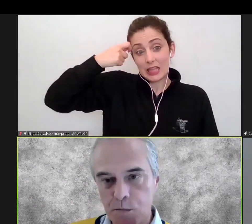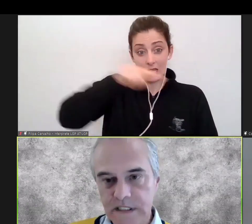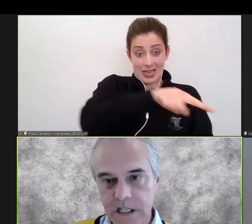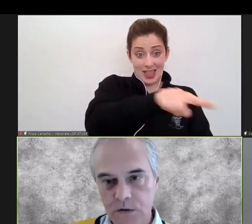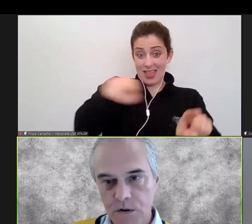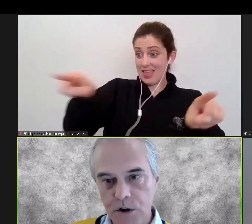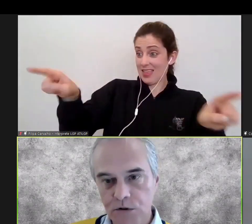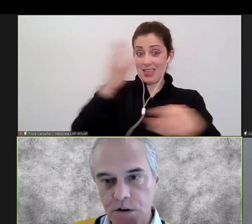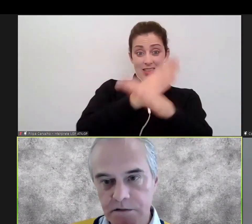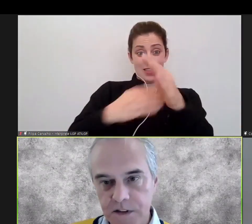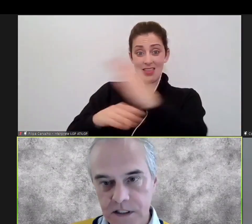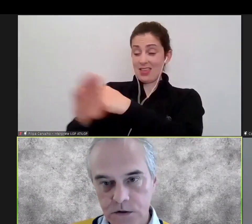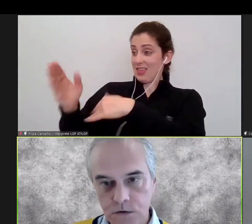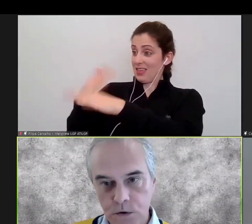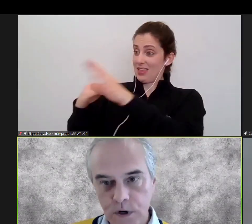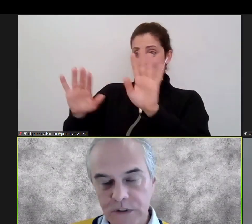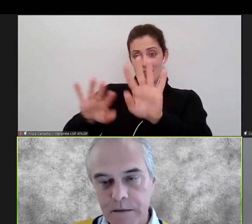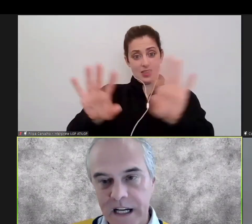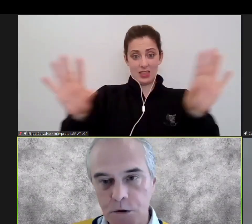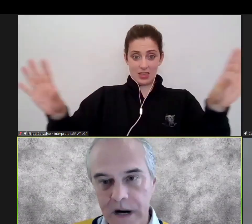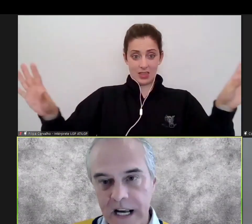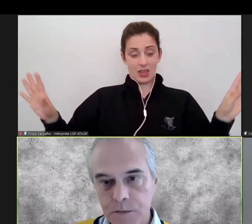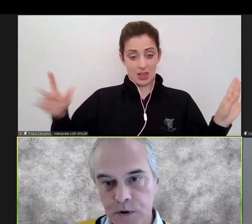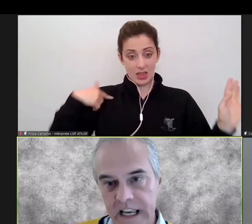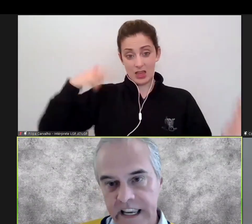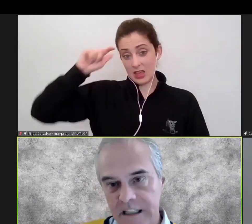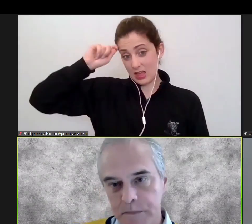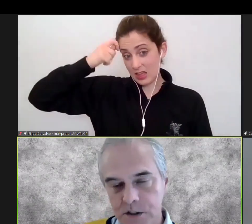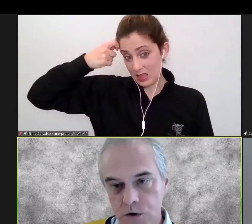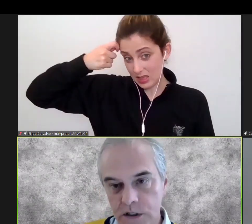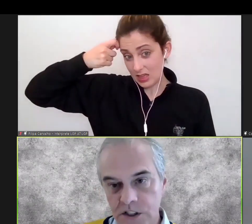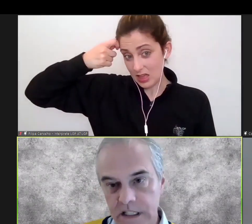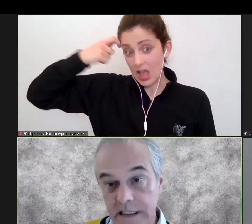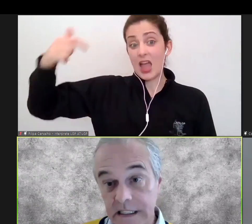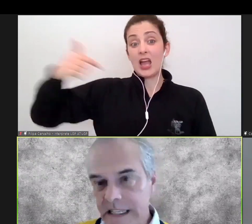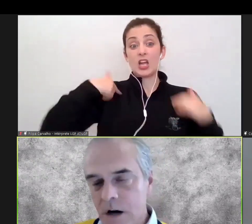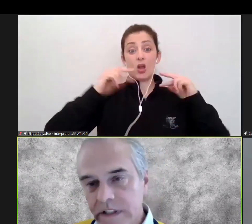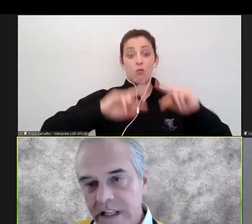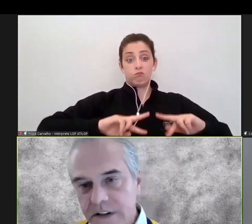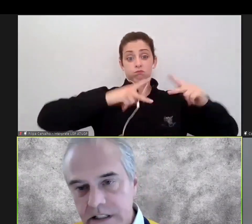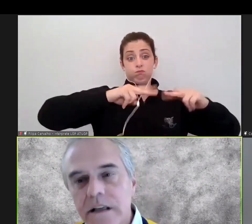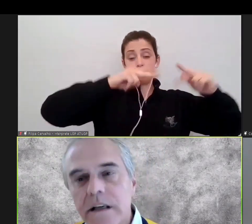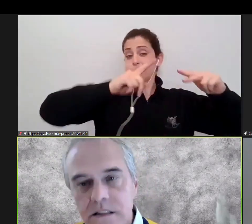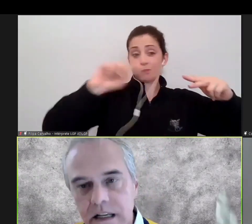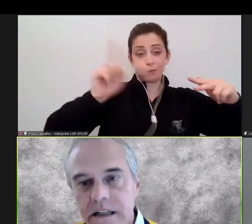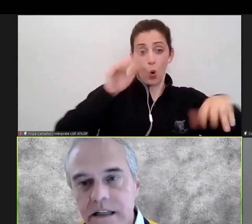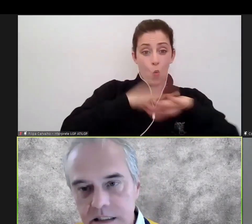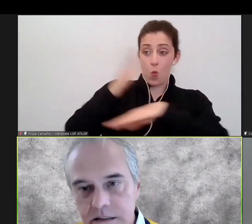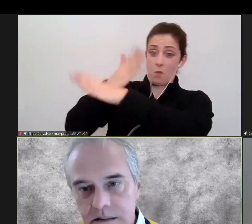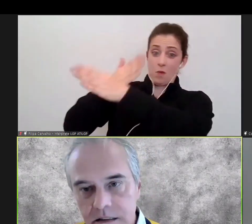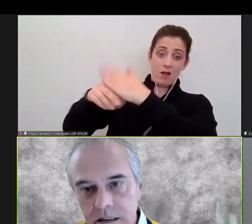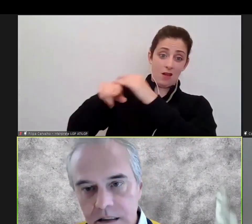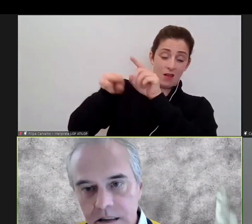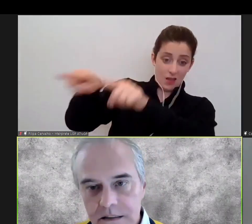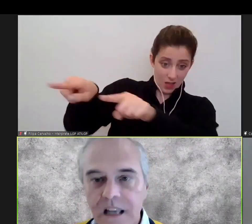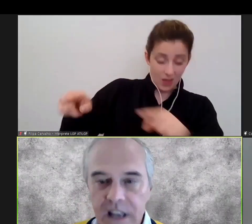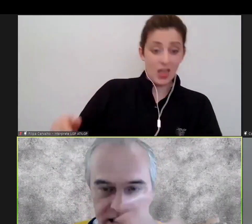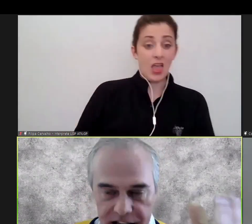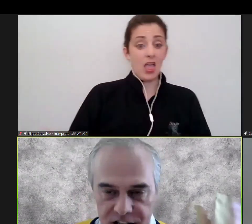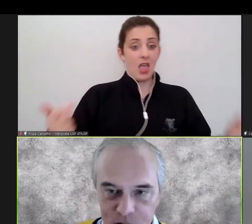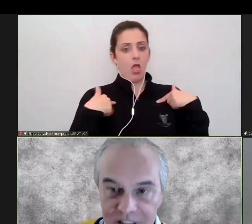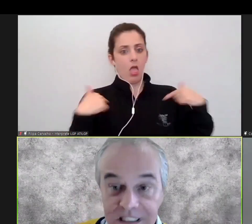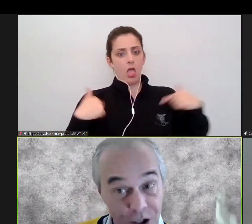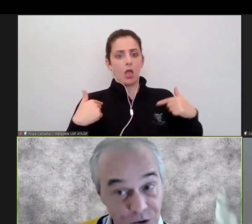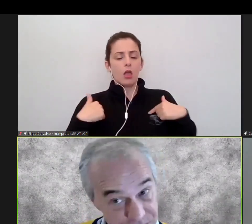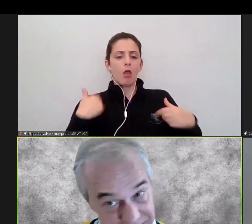a promoção, ou eu não avanço, ou eu trabalho mais, porque aquela pessoa que está ali, que não deveria estar ali, e aí vem a